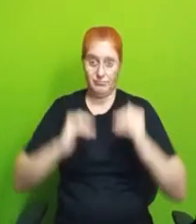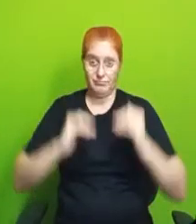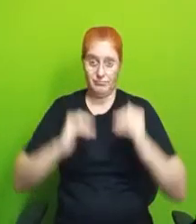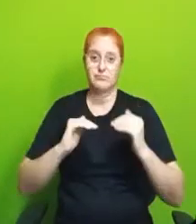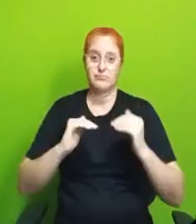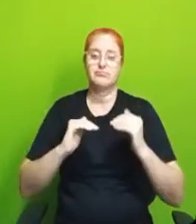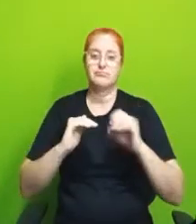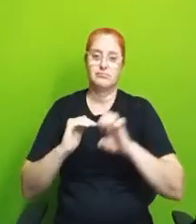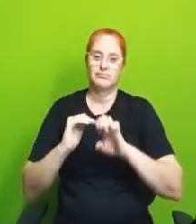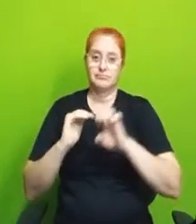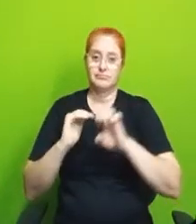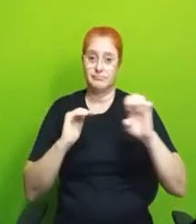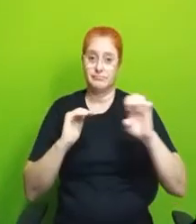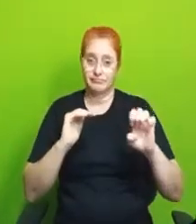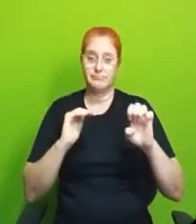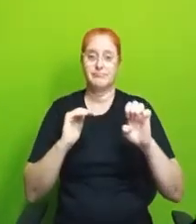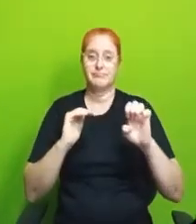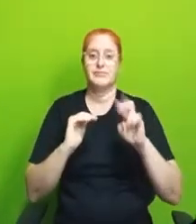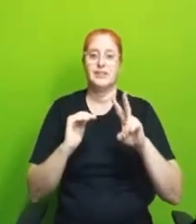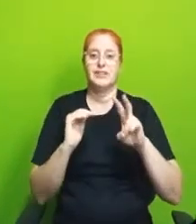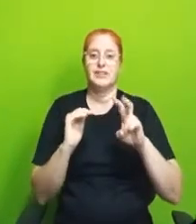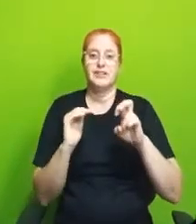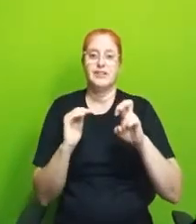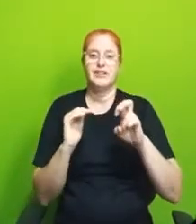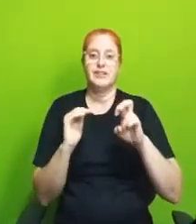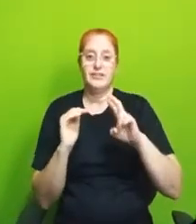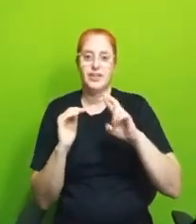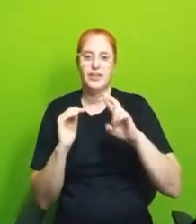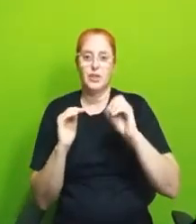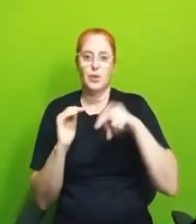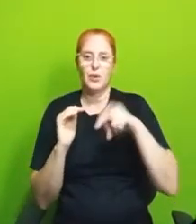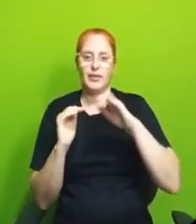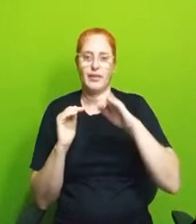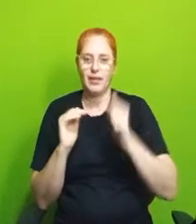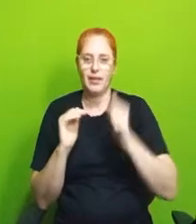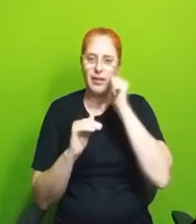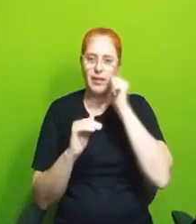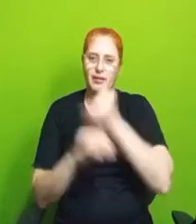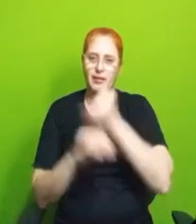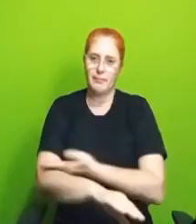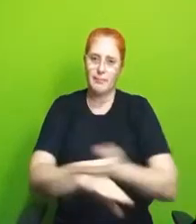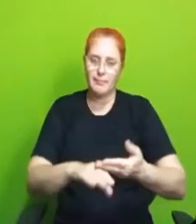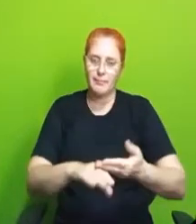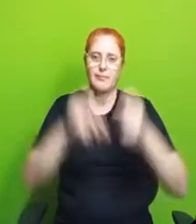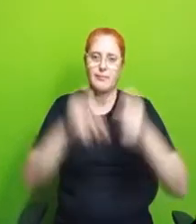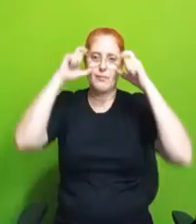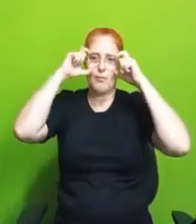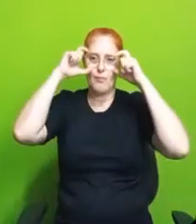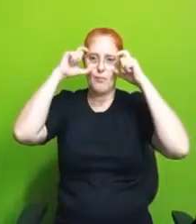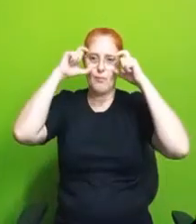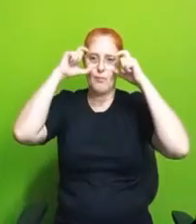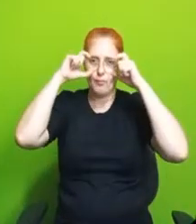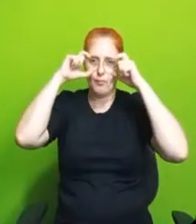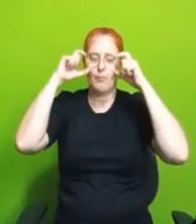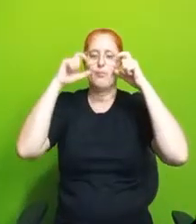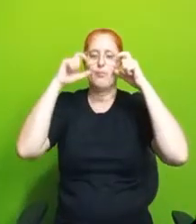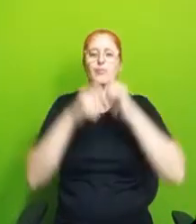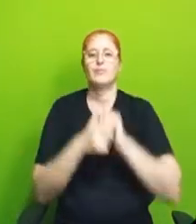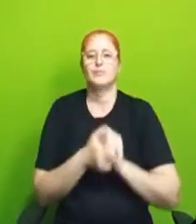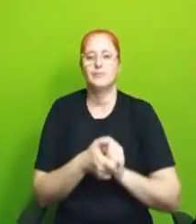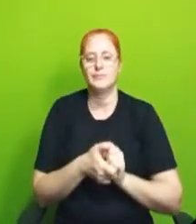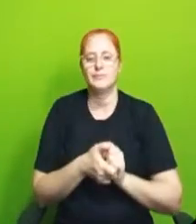Verônica. Verônica é uma mulher branca, usa óculos redondos também, de cor escura, do aro de cor escura.